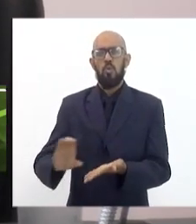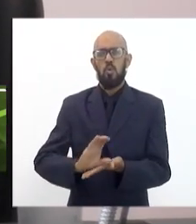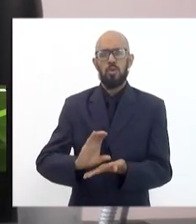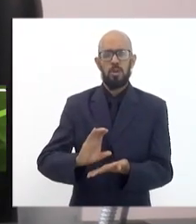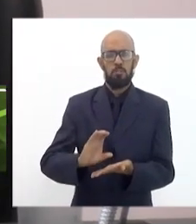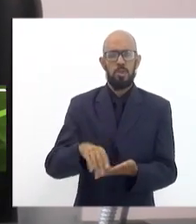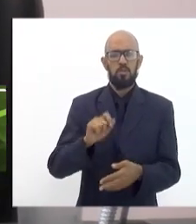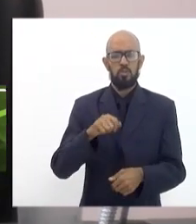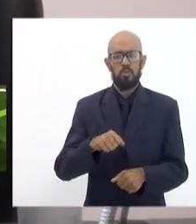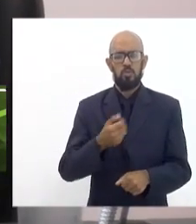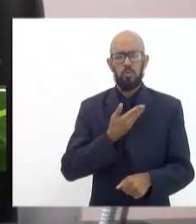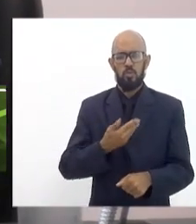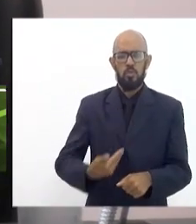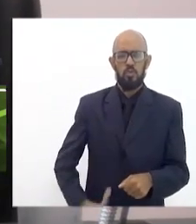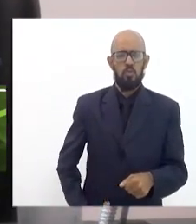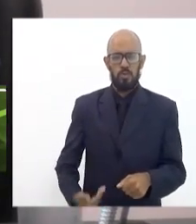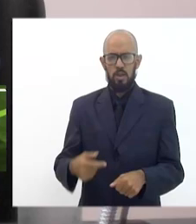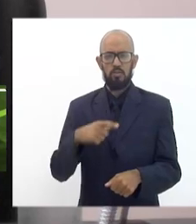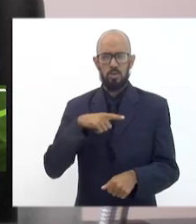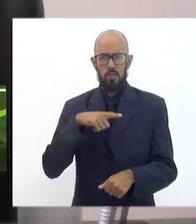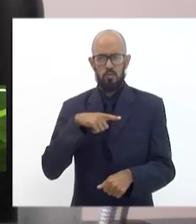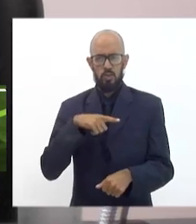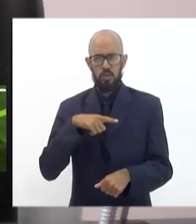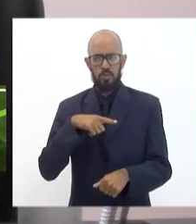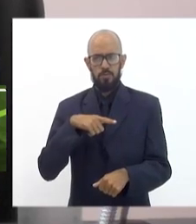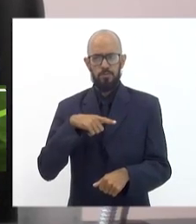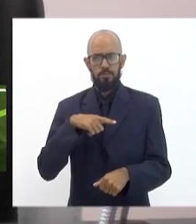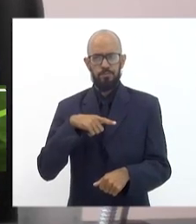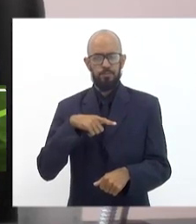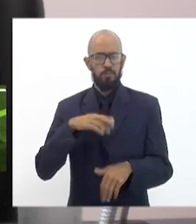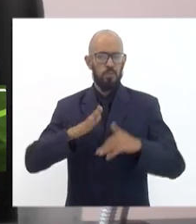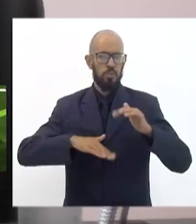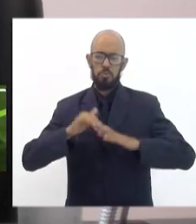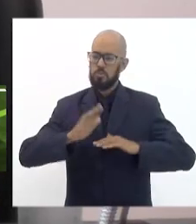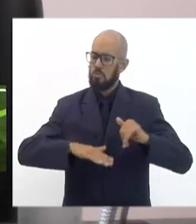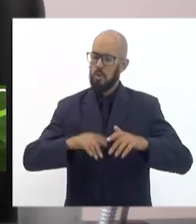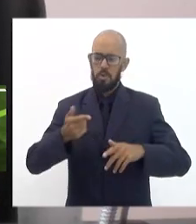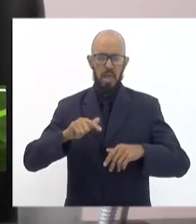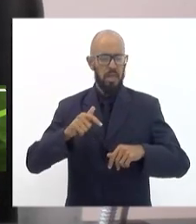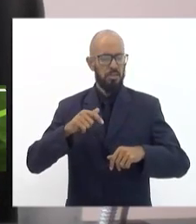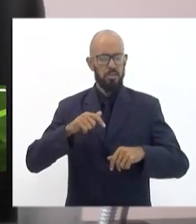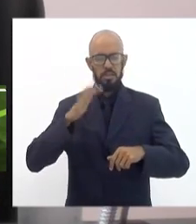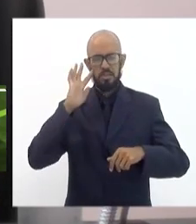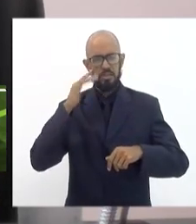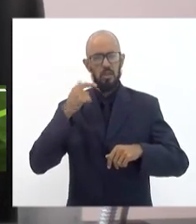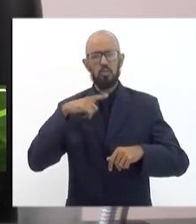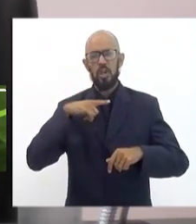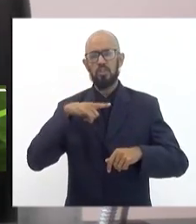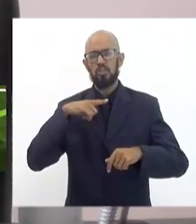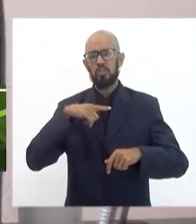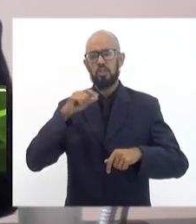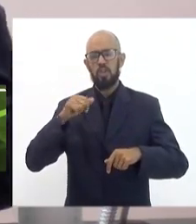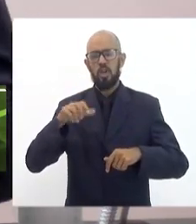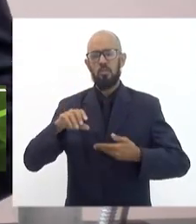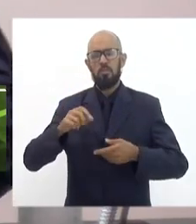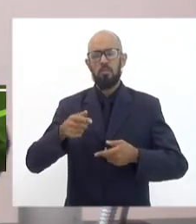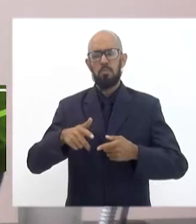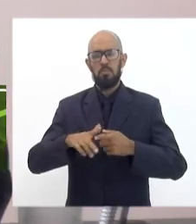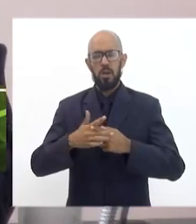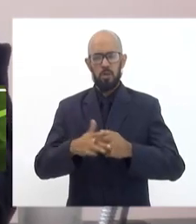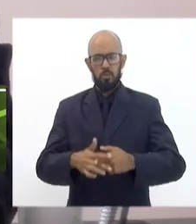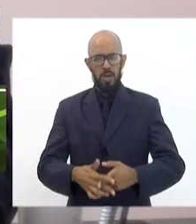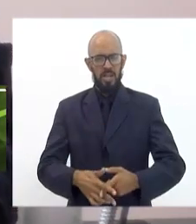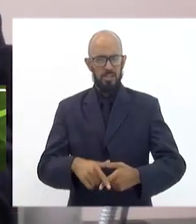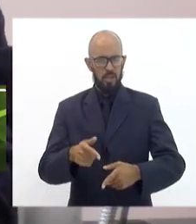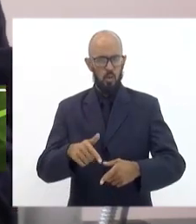inclusive do trabalho que a assembleia teve independentemente do leilão de saneamento já existia uma recuperação no